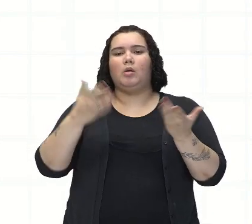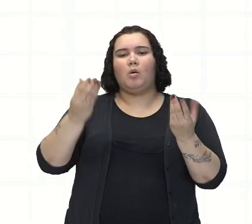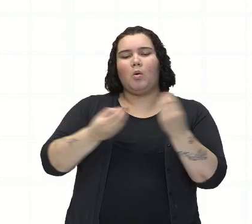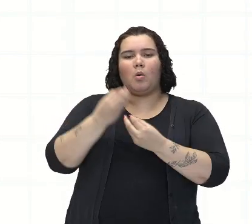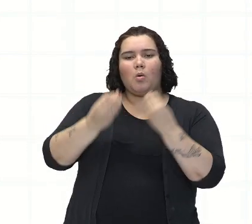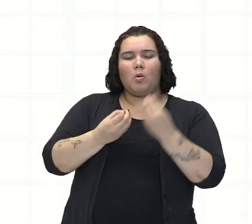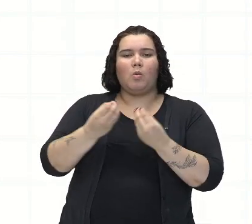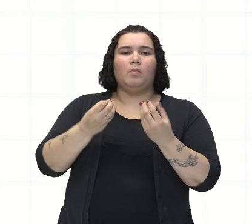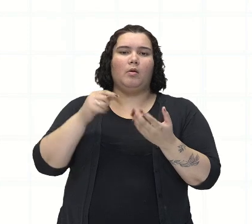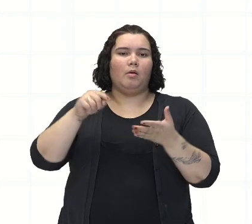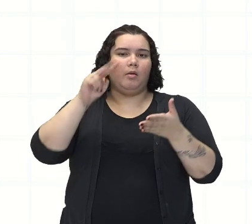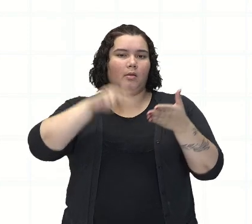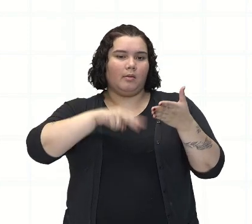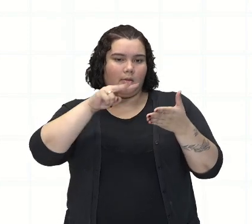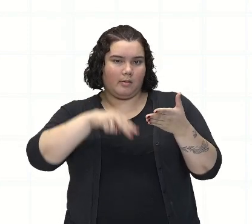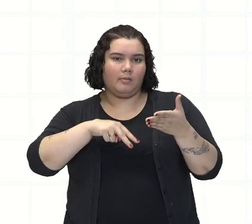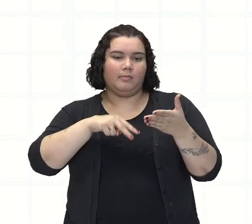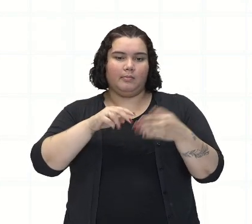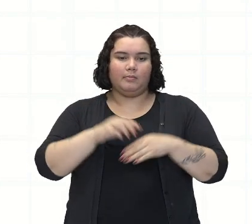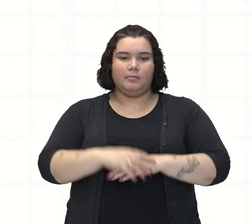você